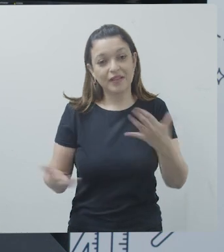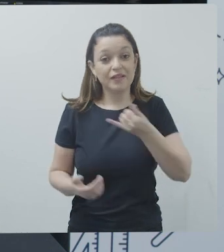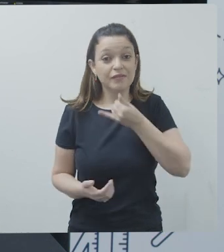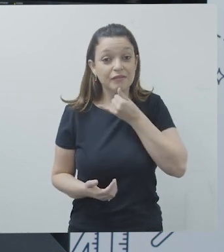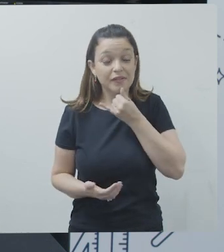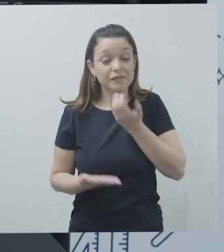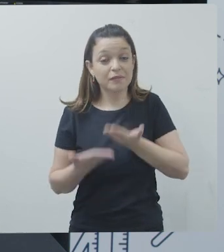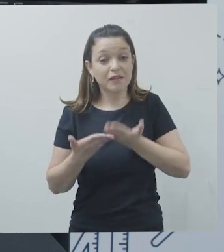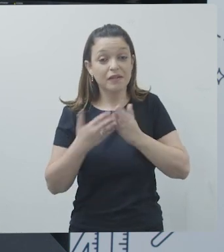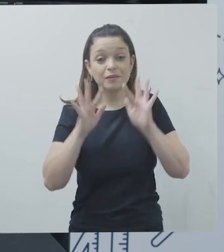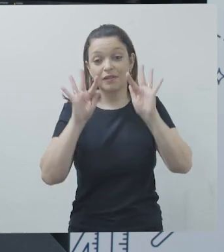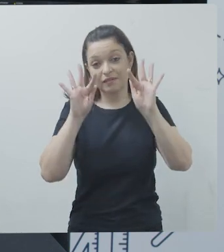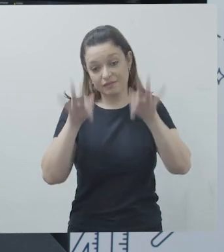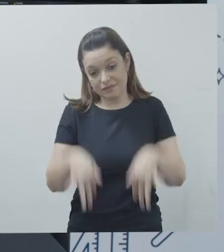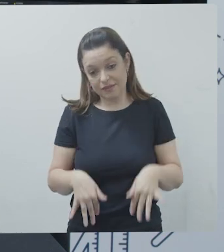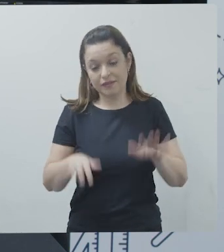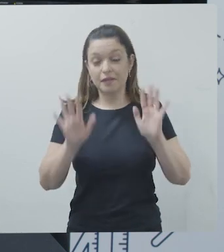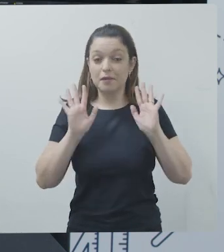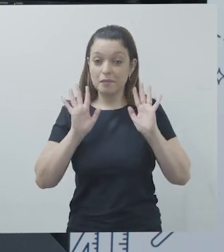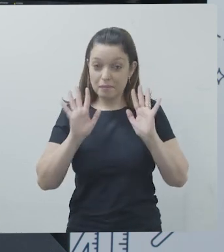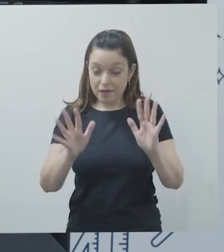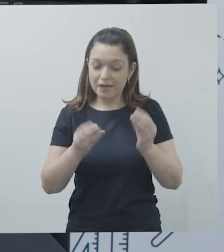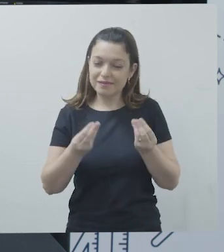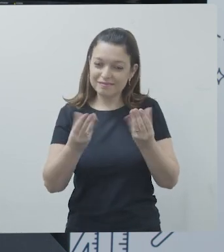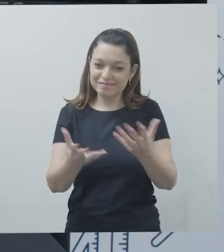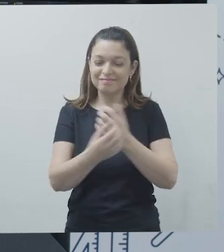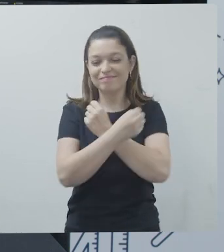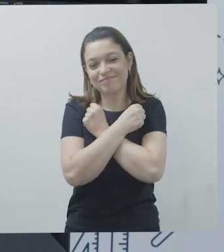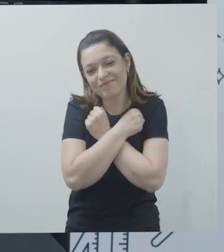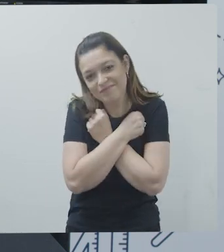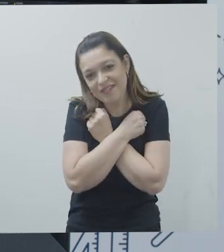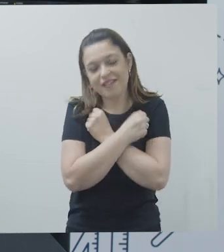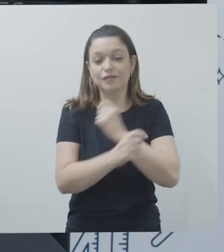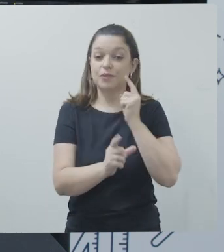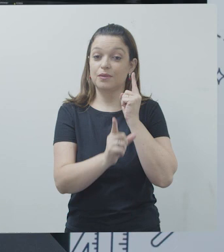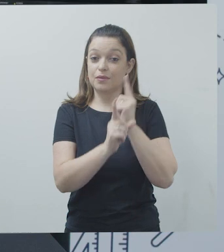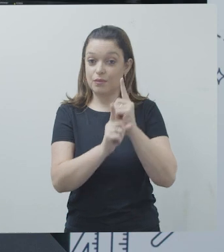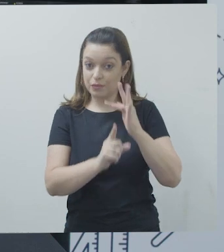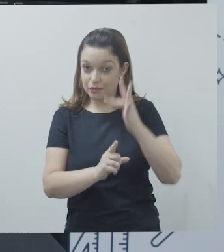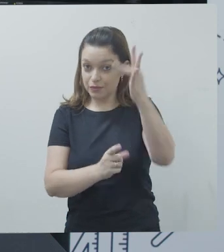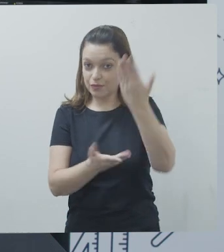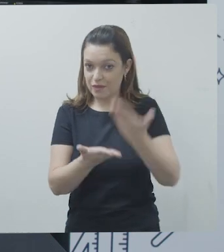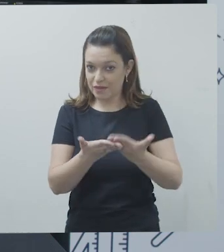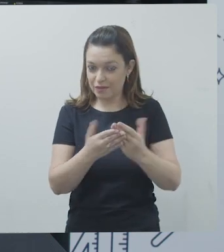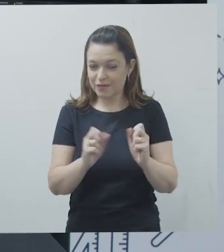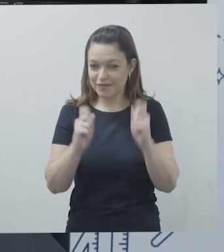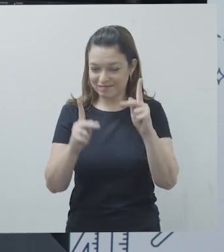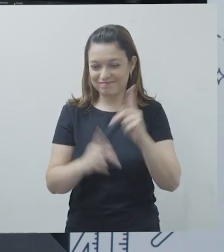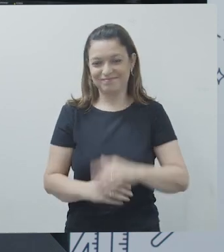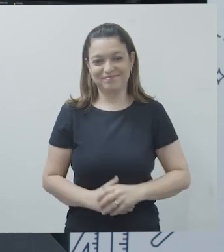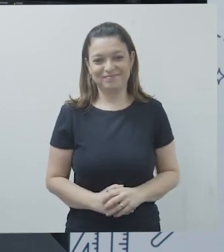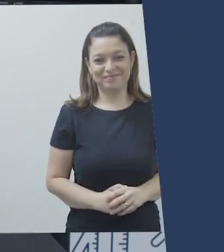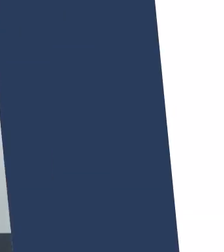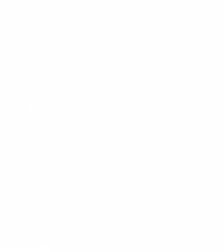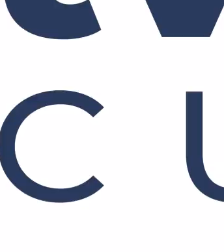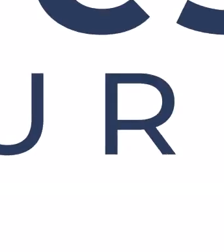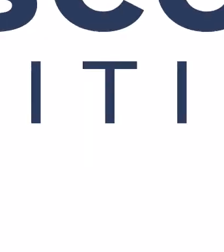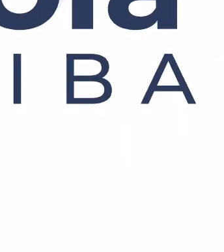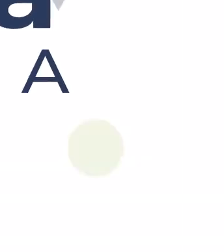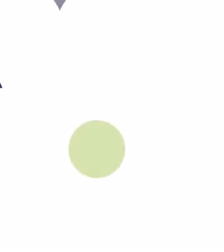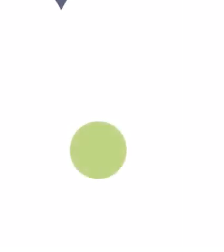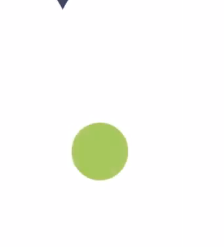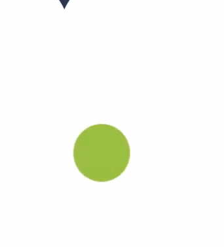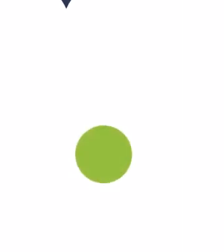aula chegou ao fim, mas eu deixo para vocês o meu abraço e te espero na nossa próxima aula. Até lá!